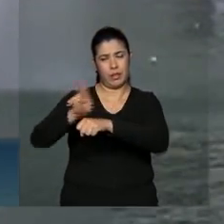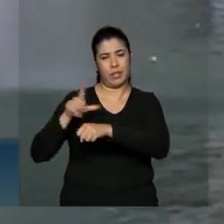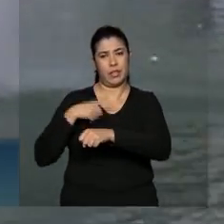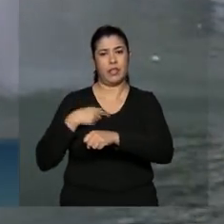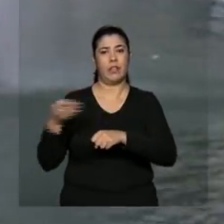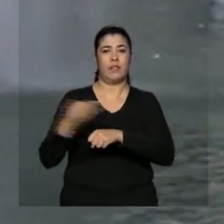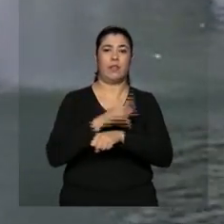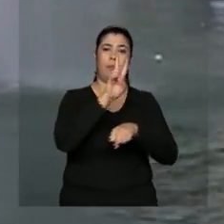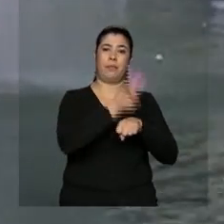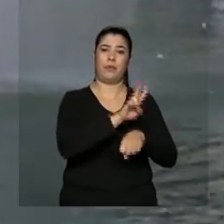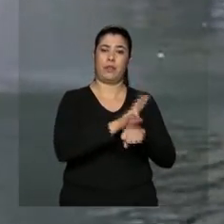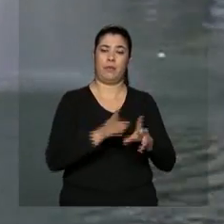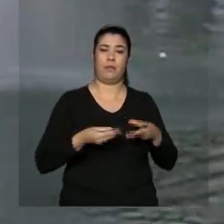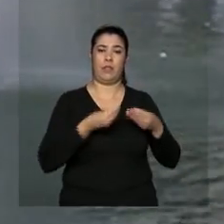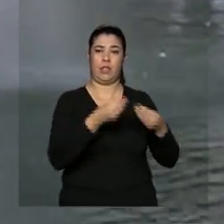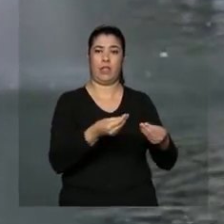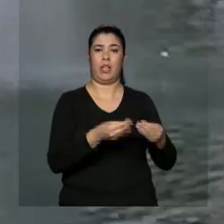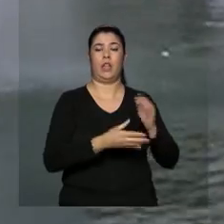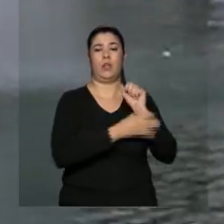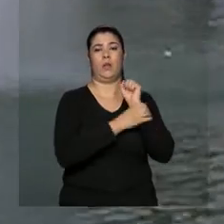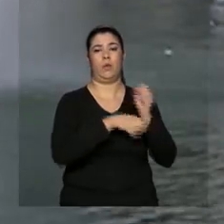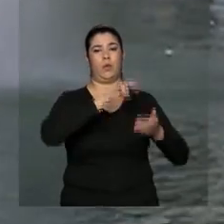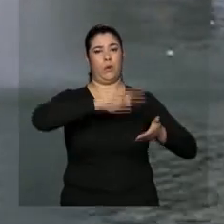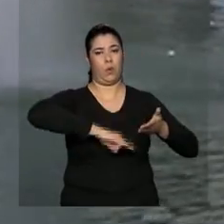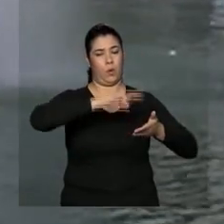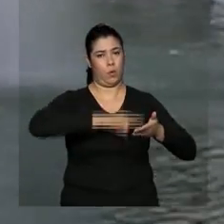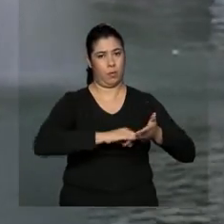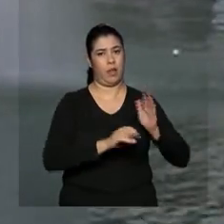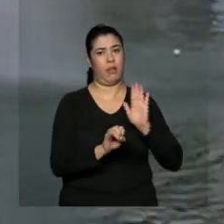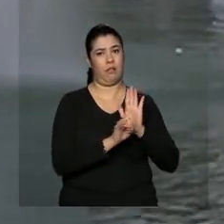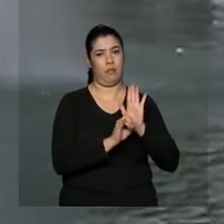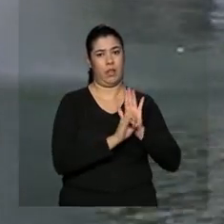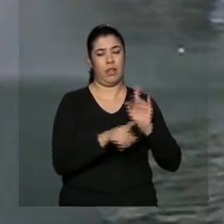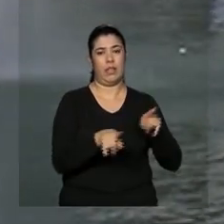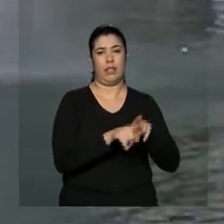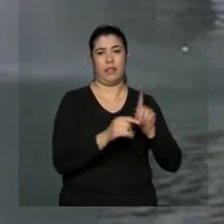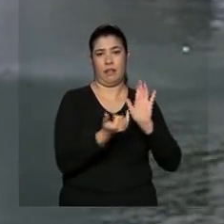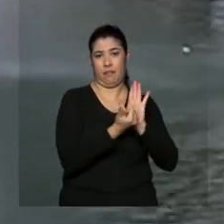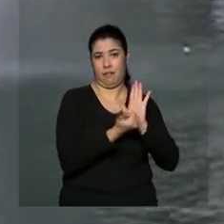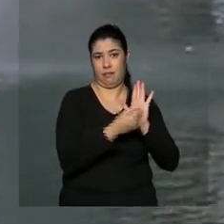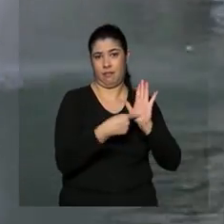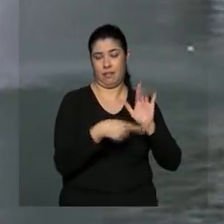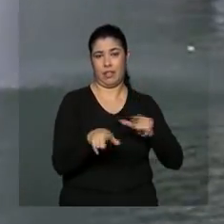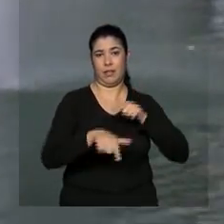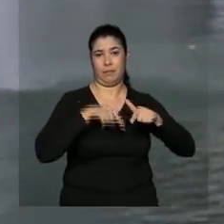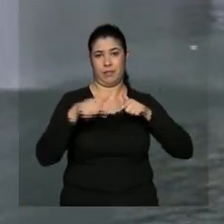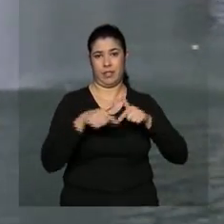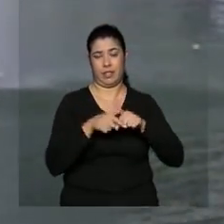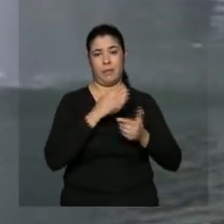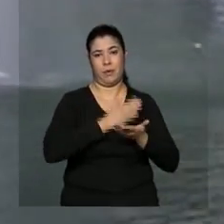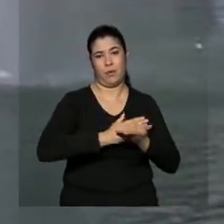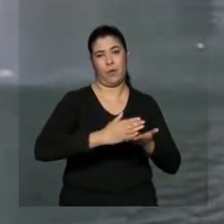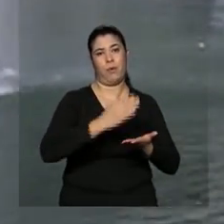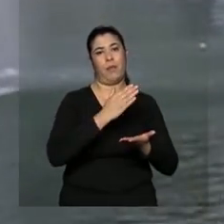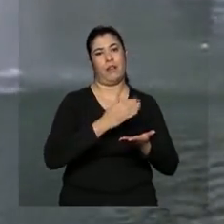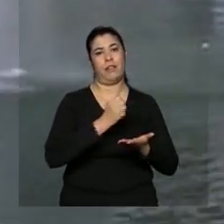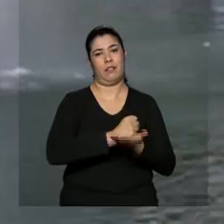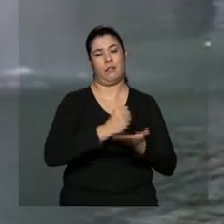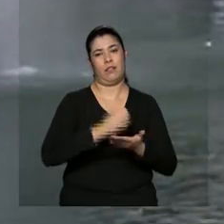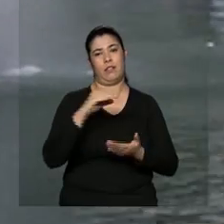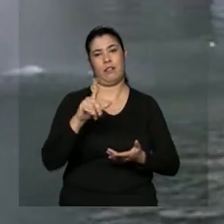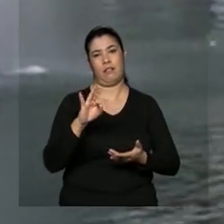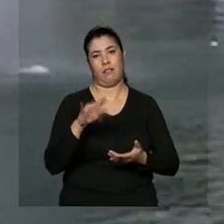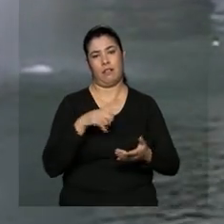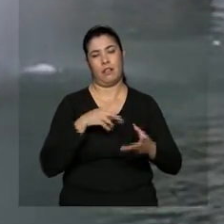garantindo a eles documentos de identidade e carteira de trabalho para que possam recomeçar a vida no território brasileiro.